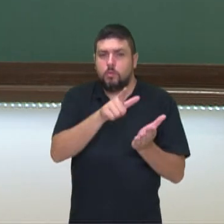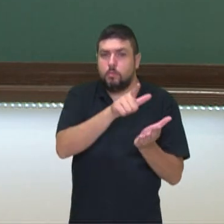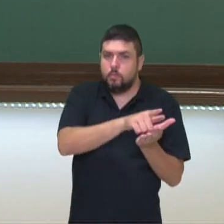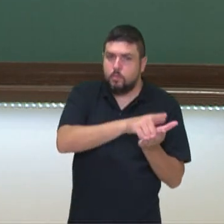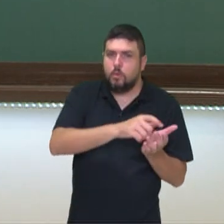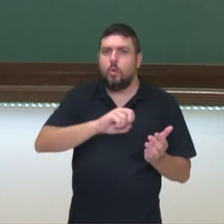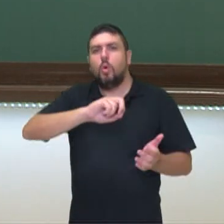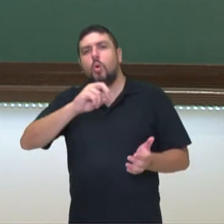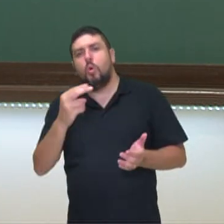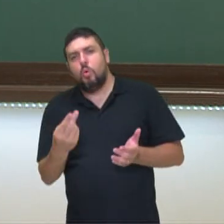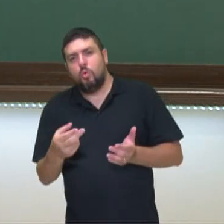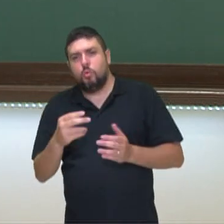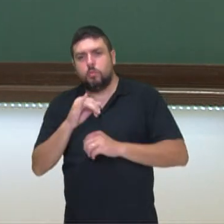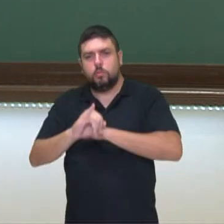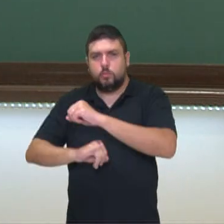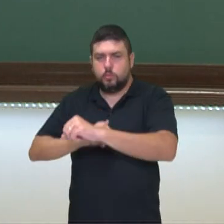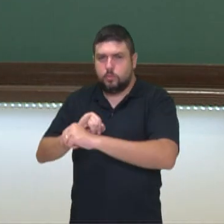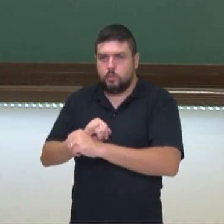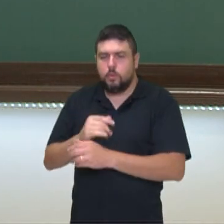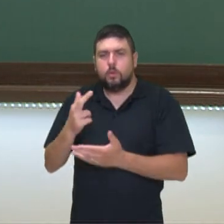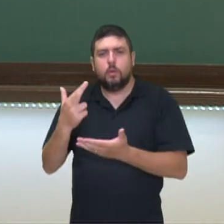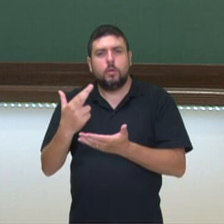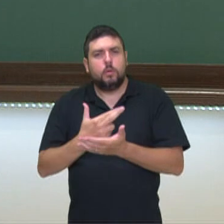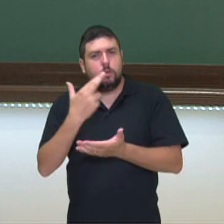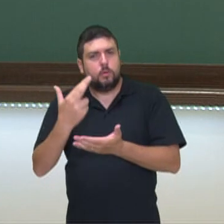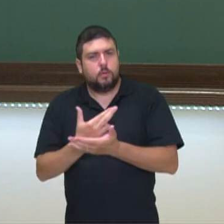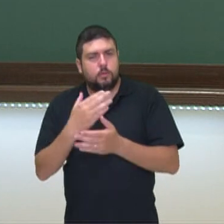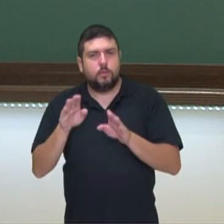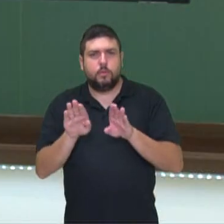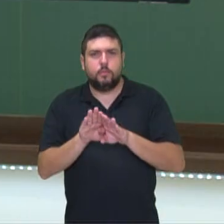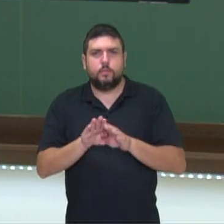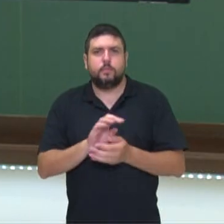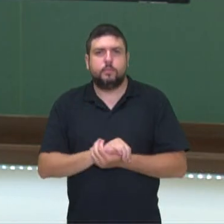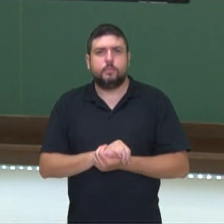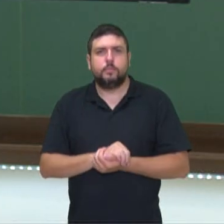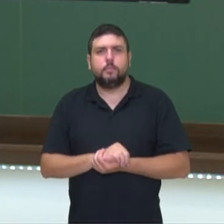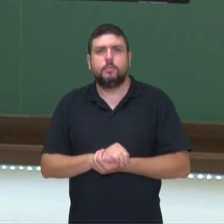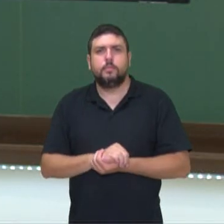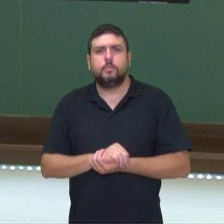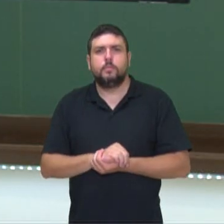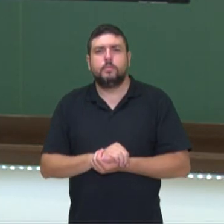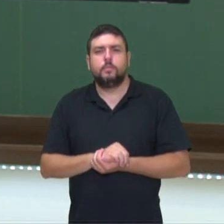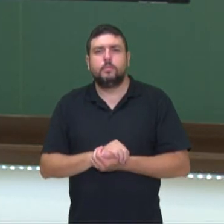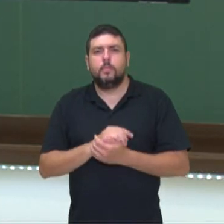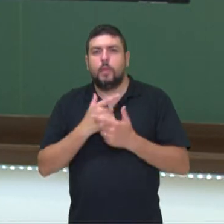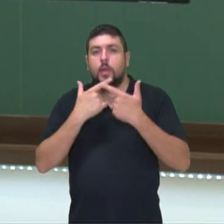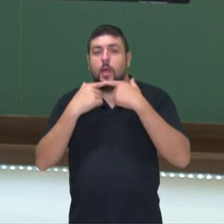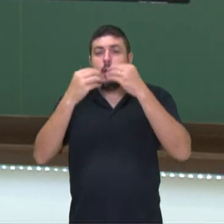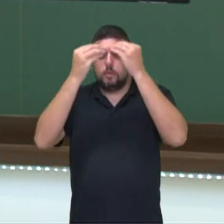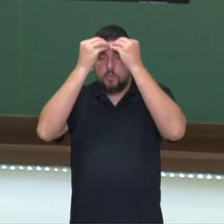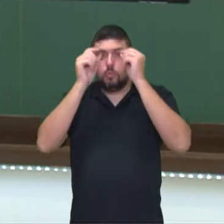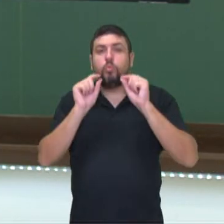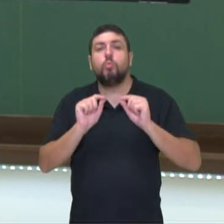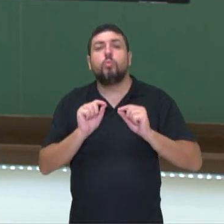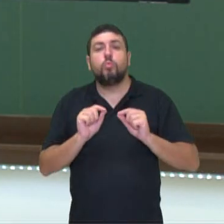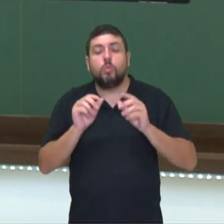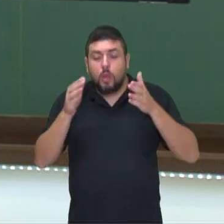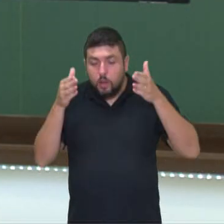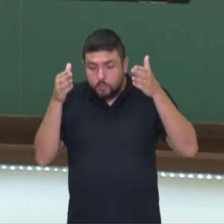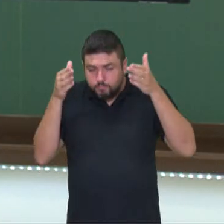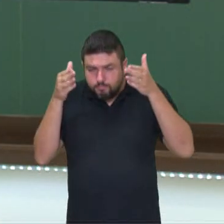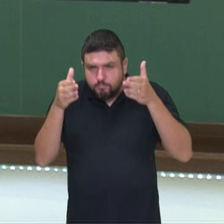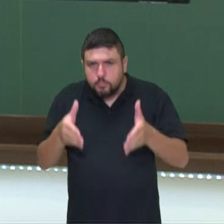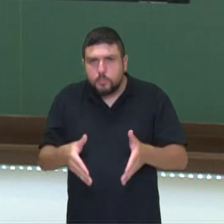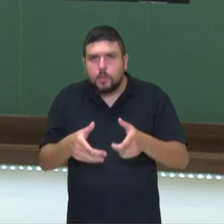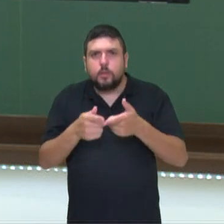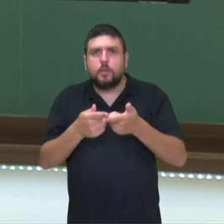em revistas também. A linguagem da notícia é seguindo a norma gramatical. Ela é um texto